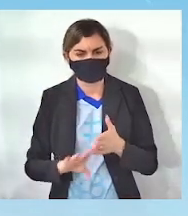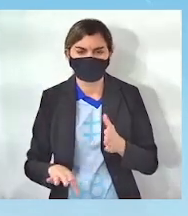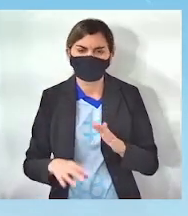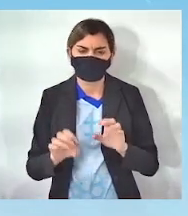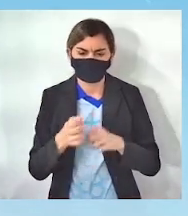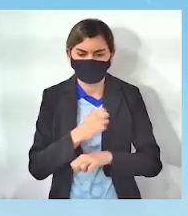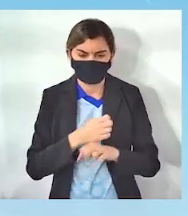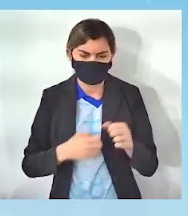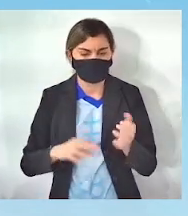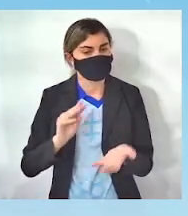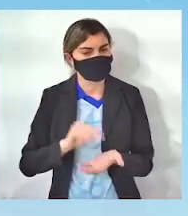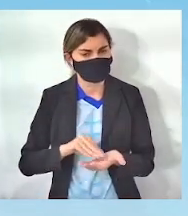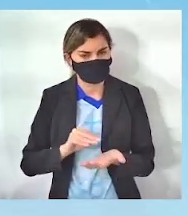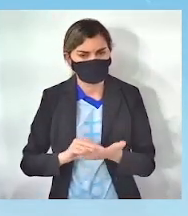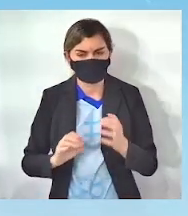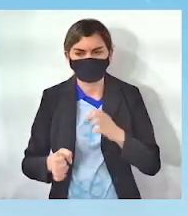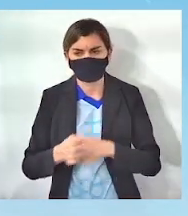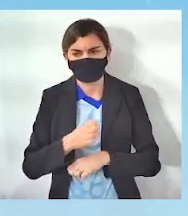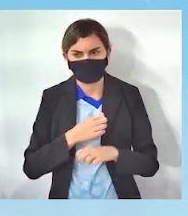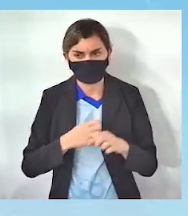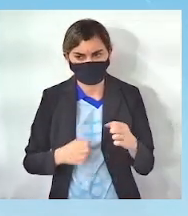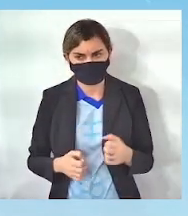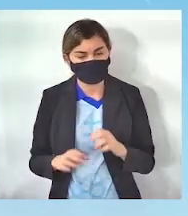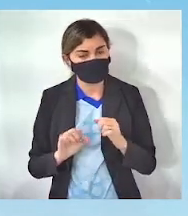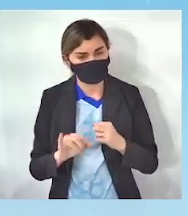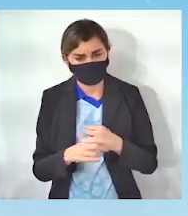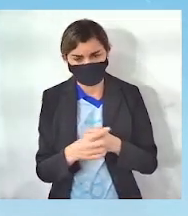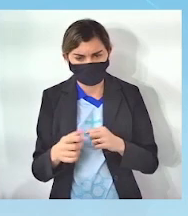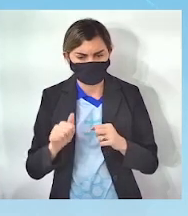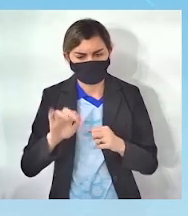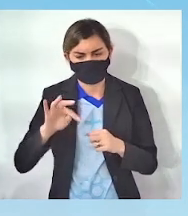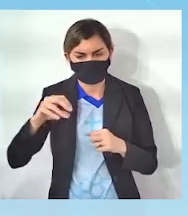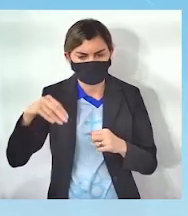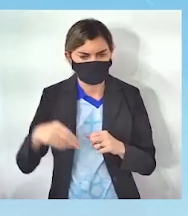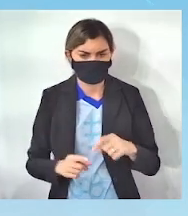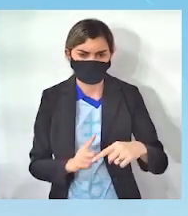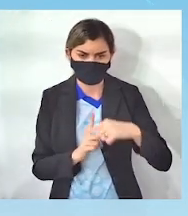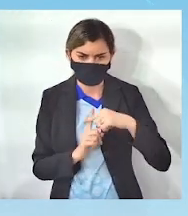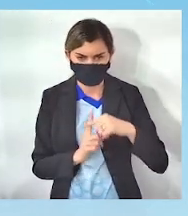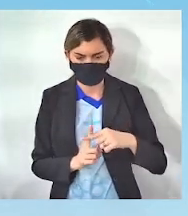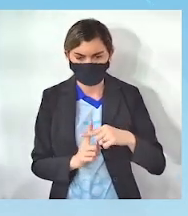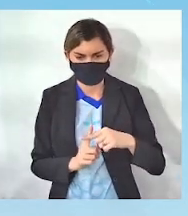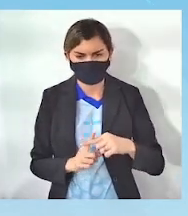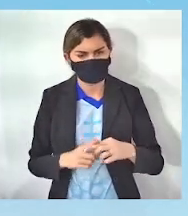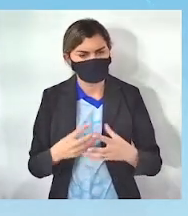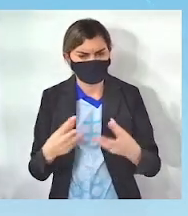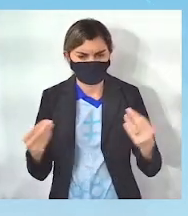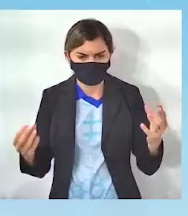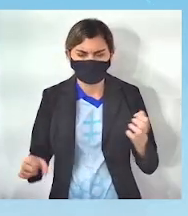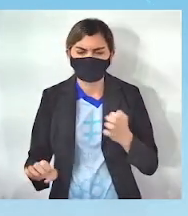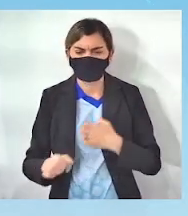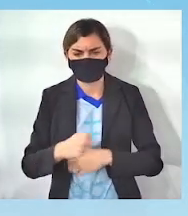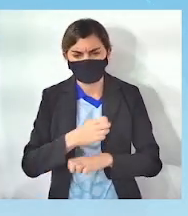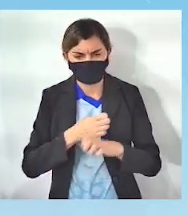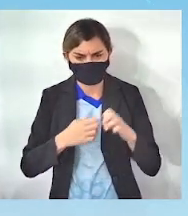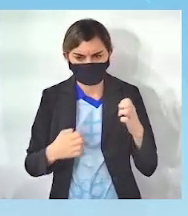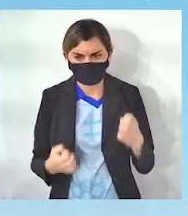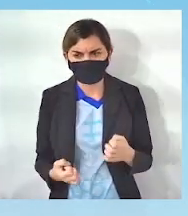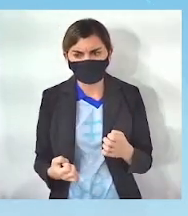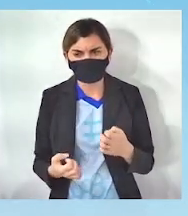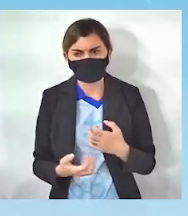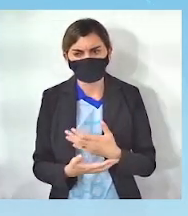elétrons ou faltar elétrons naquele átomo. Então, se o átomo é uma esfera positiva e está cheio de elétrons ali na sua